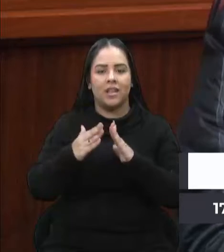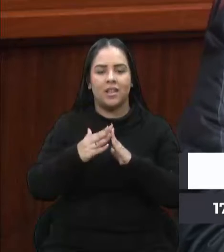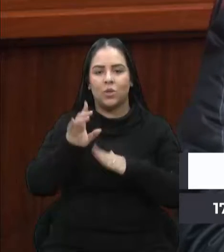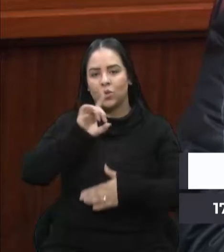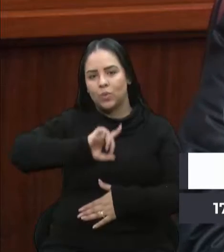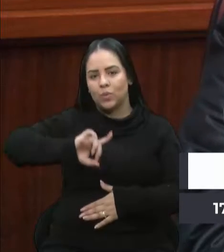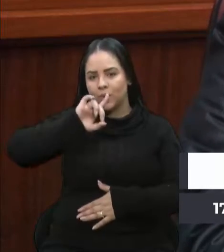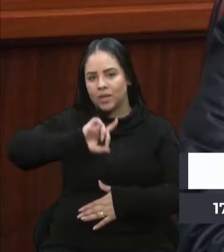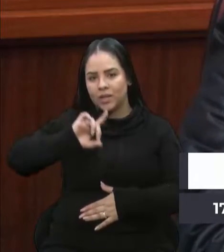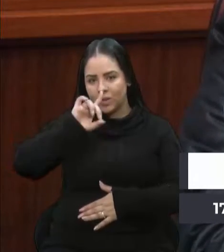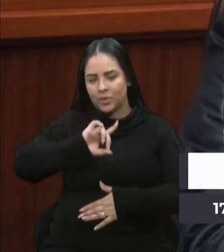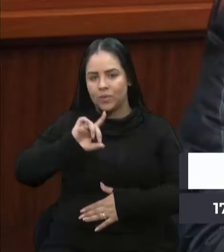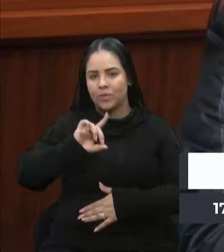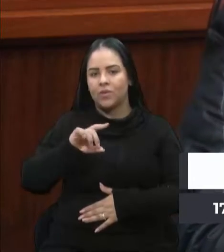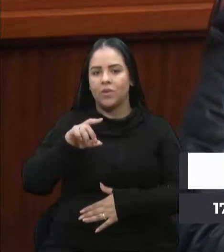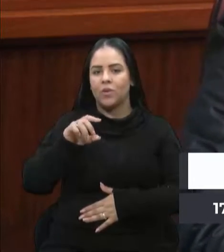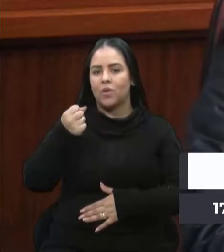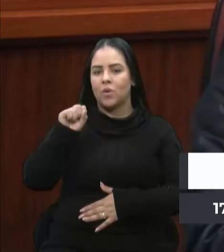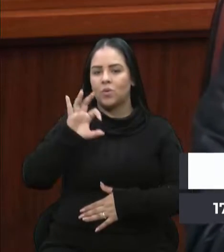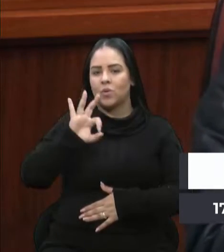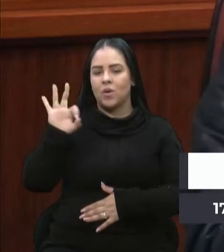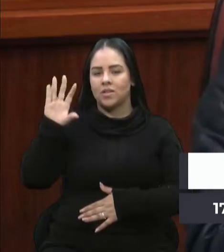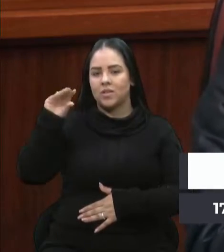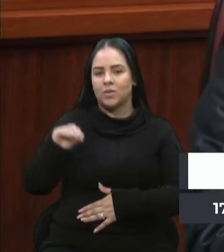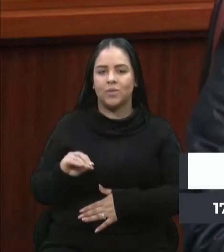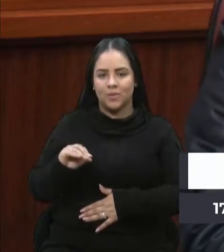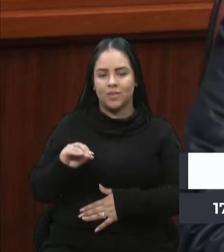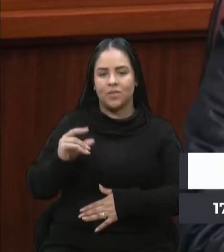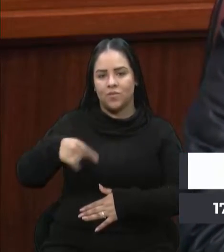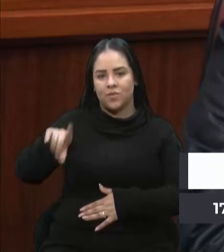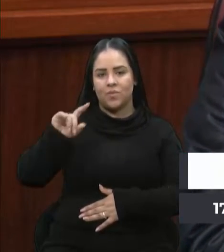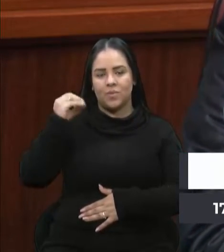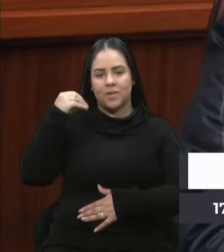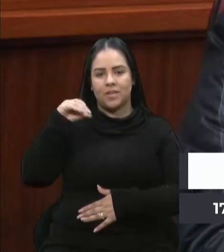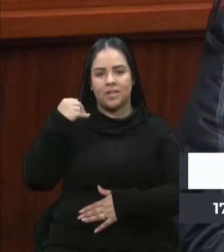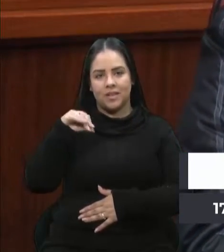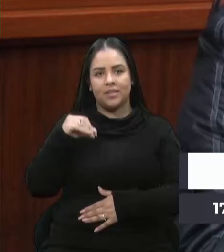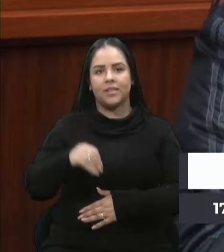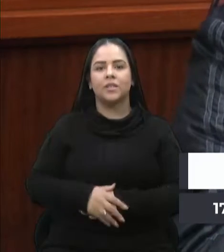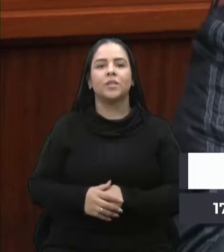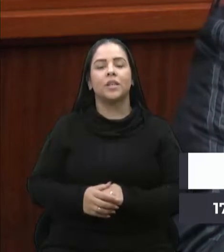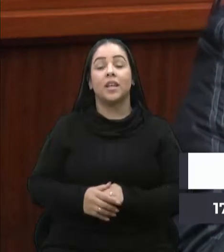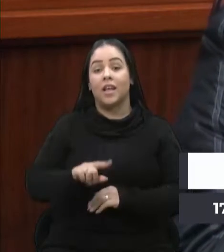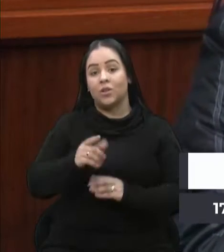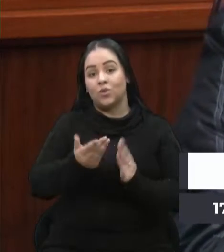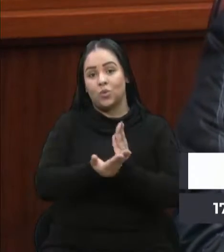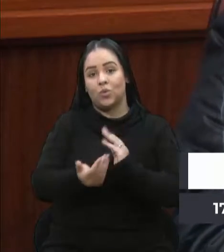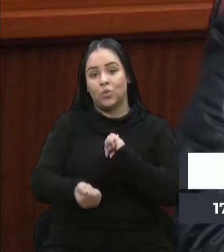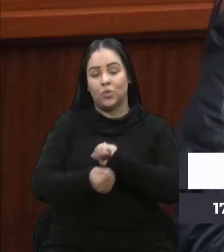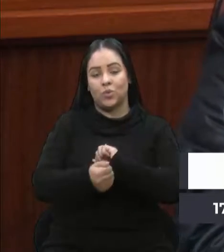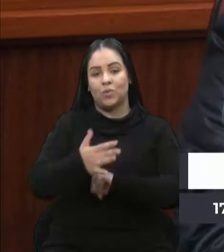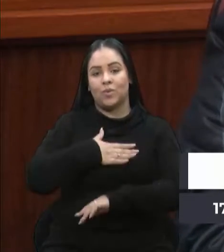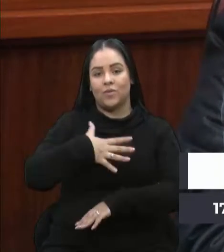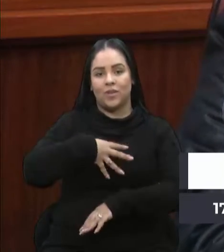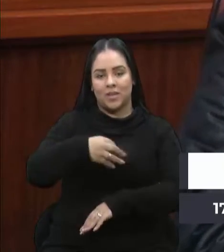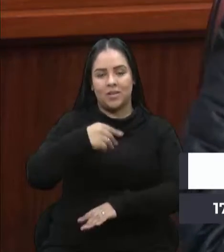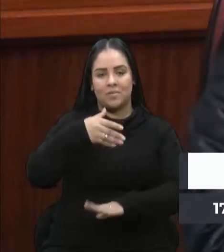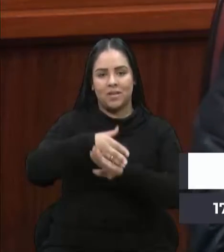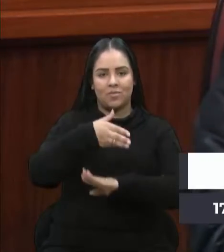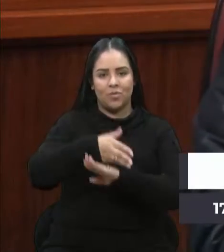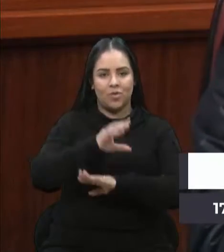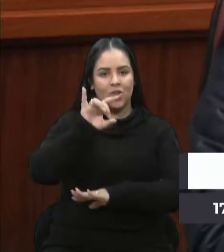domingo da 20 horas ele que foi a hora que eu fiz uma compra Porto Alegre estudou com meu filho né então ele veio aí só para participar